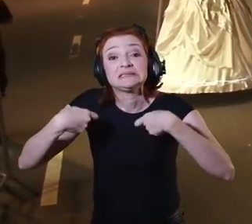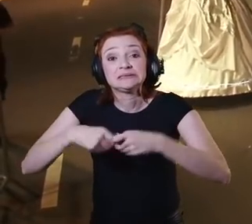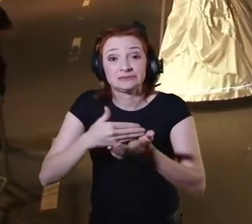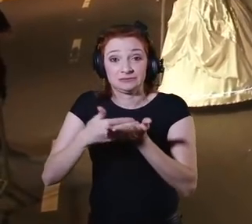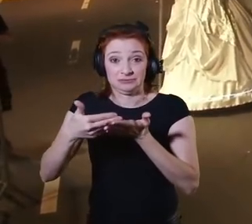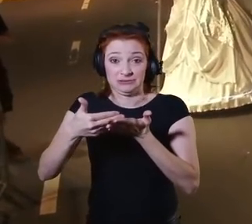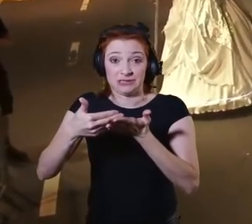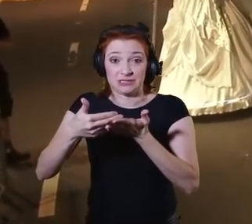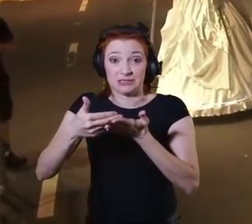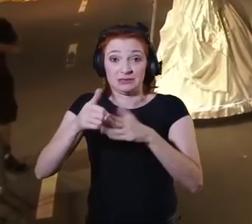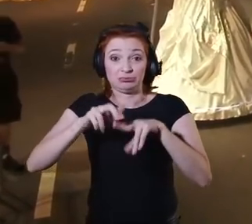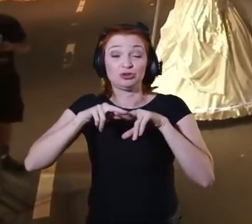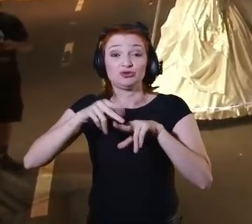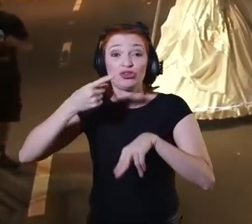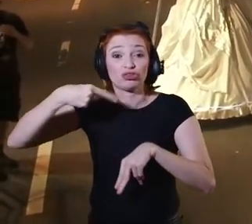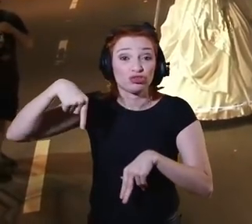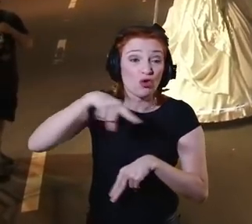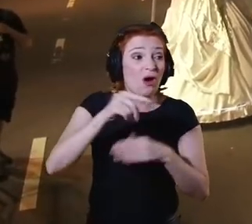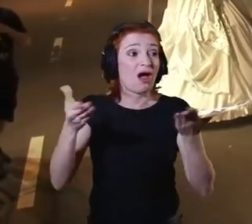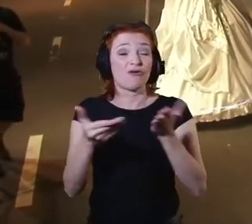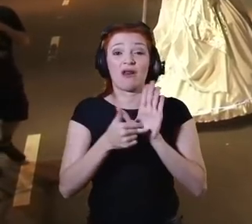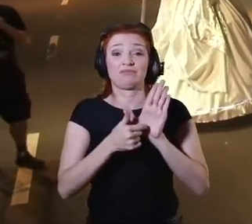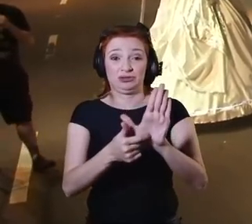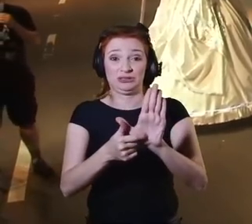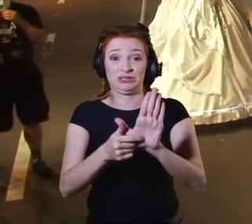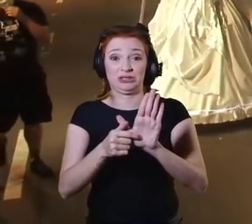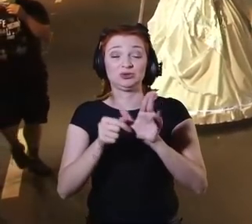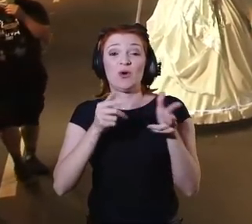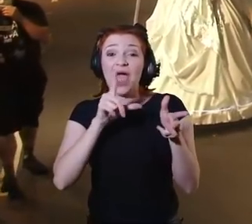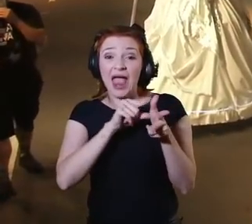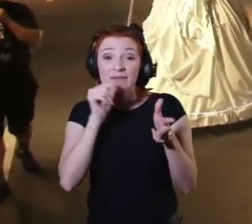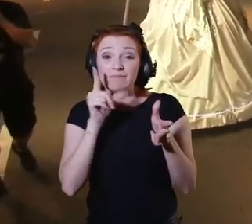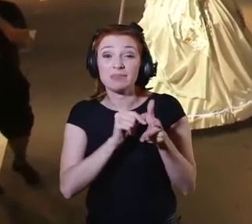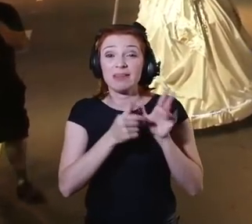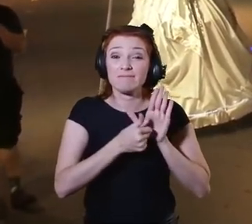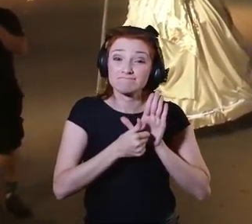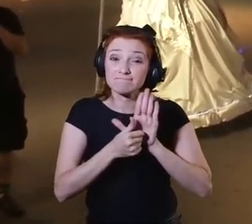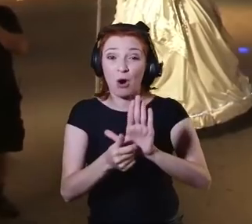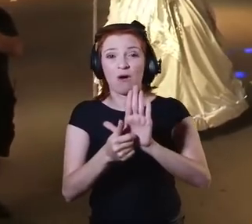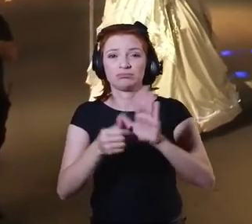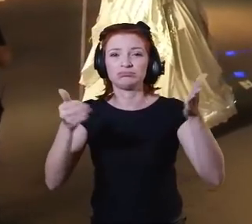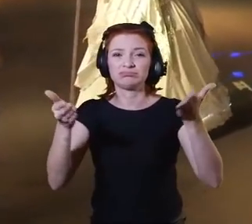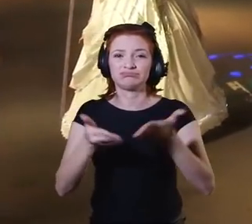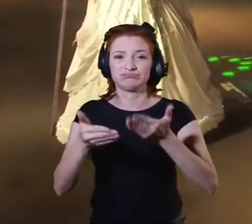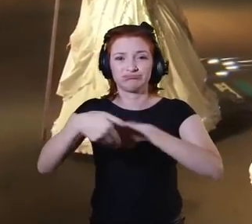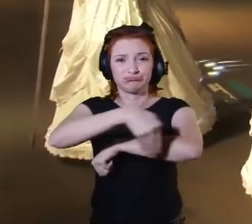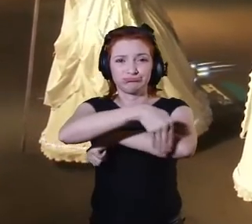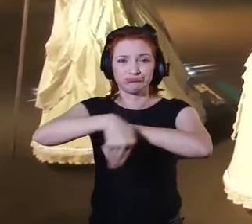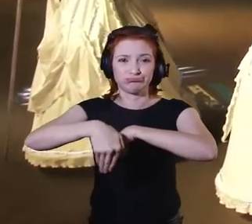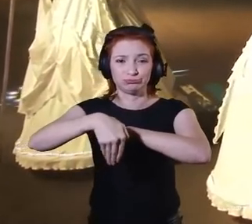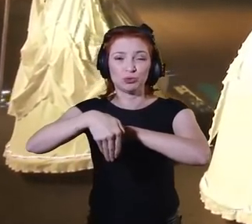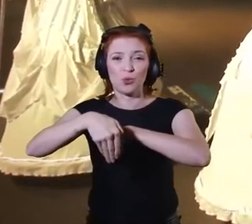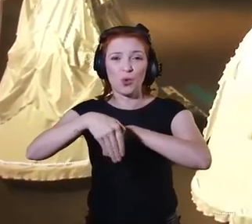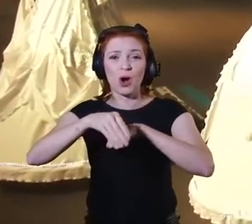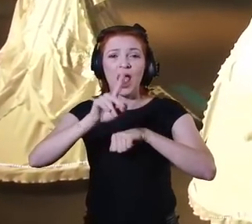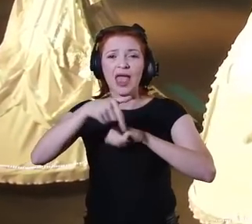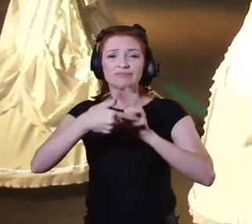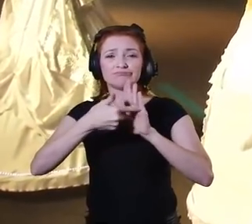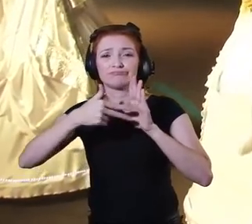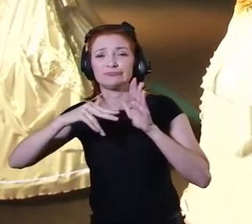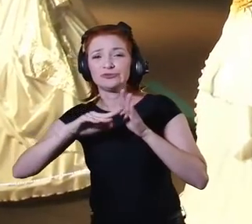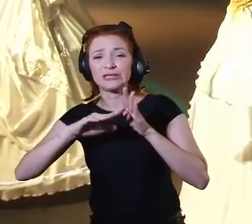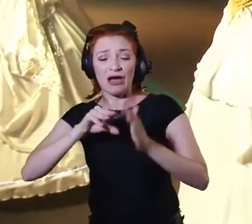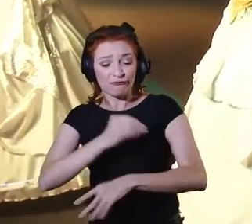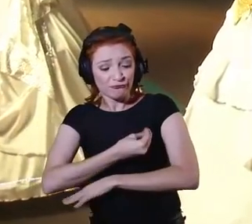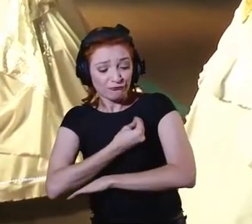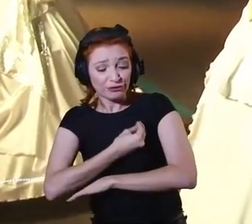isso é o que nós estamos mostrando. É o que a X-Play TV está mostrando na Cinebu. Que a vida